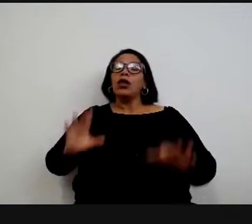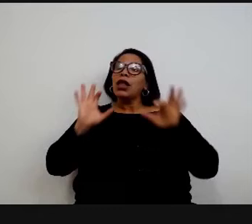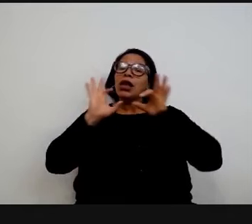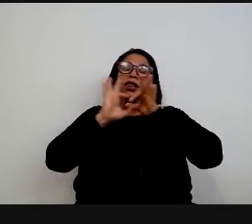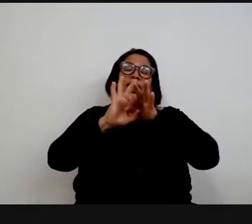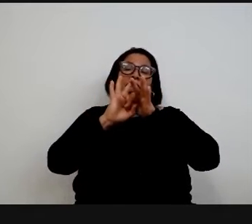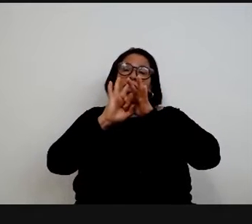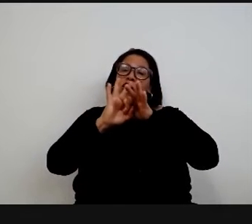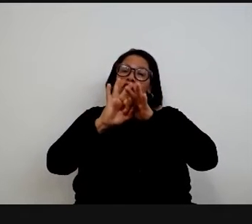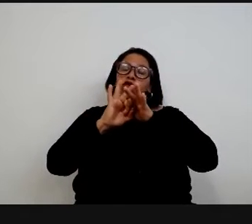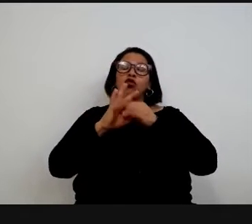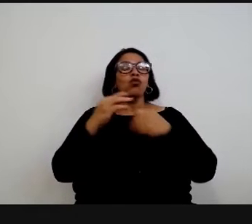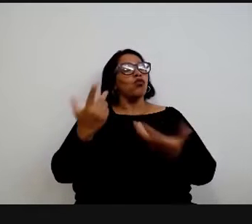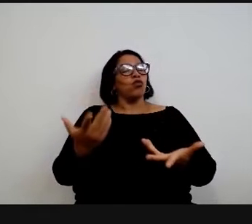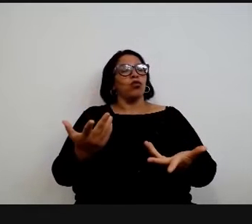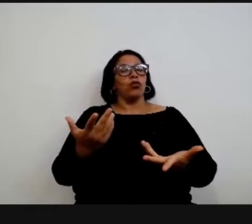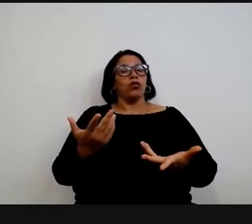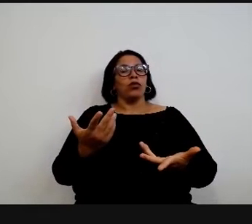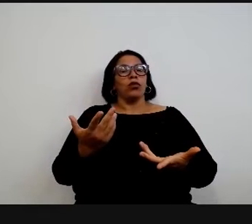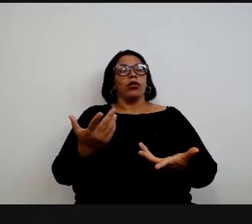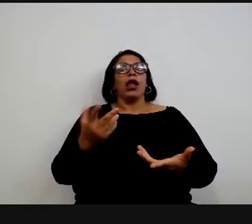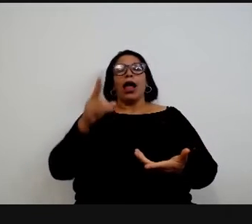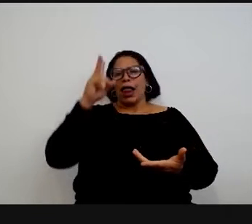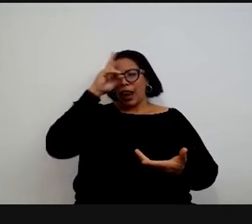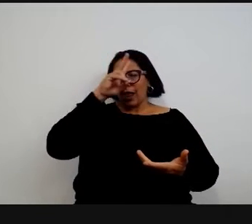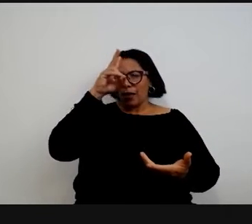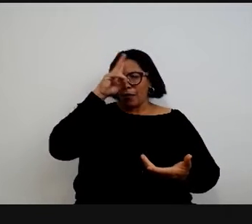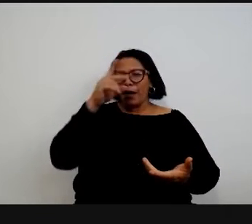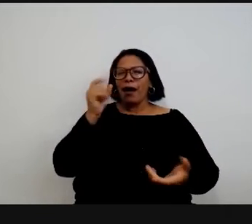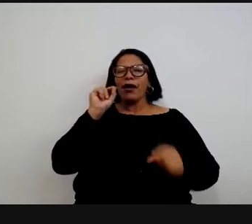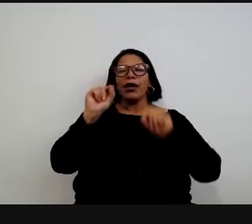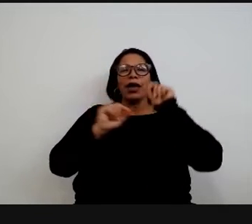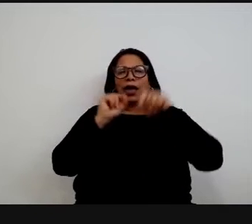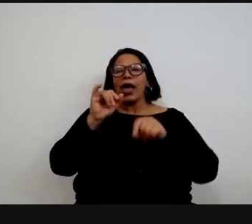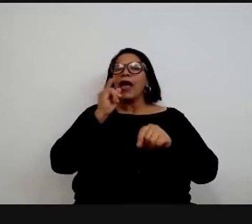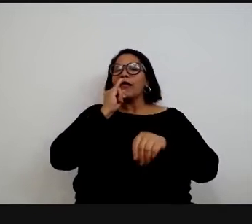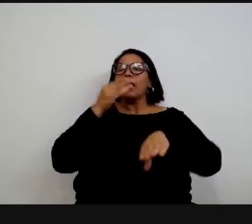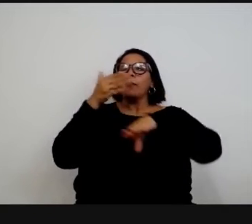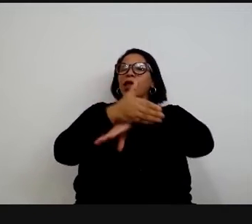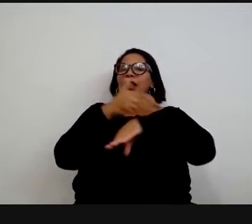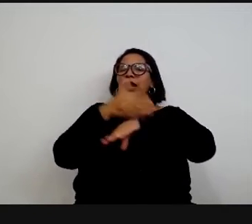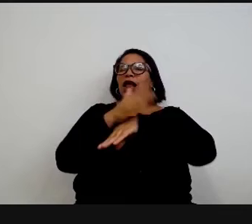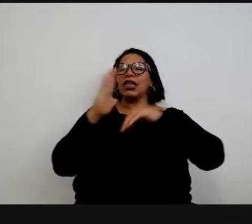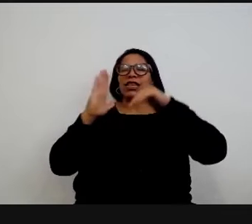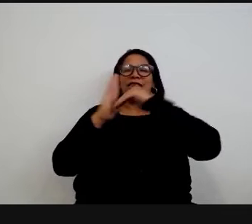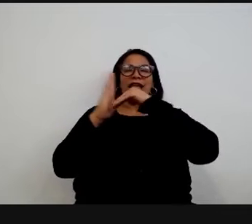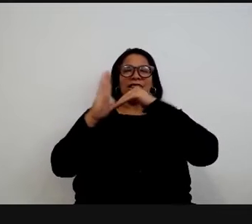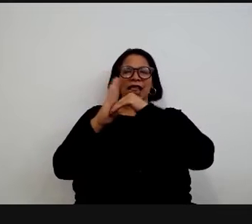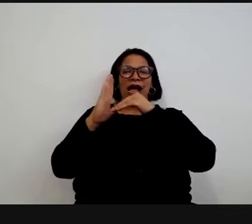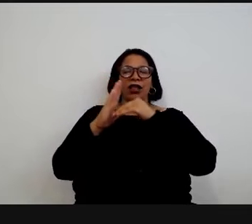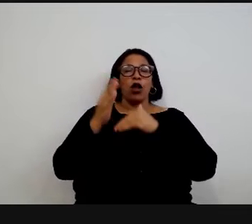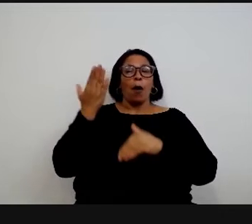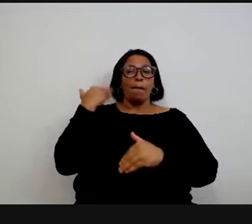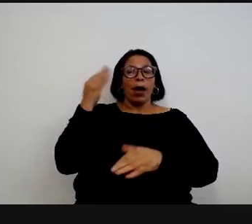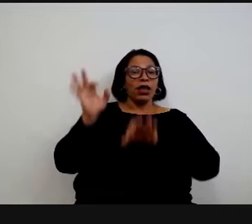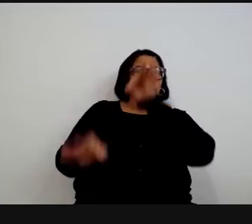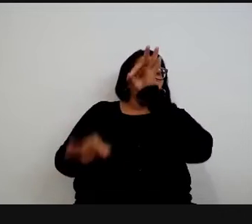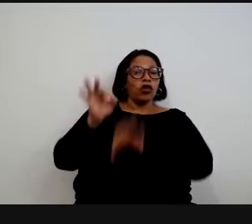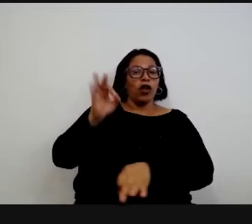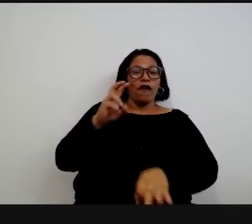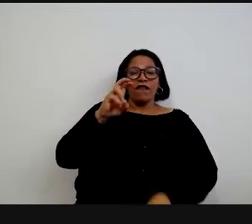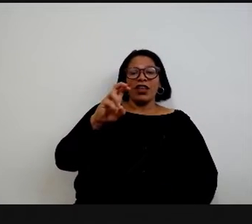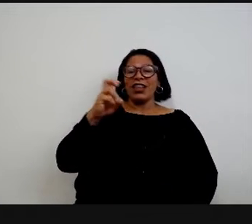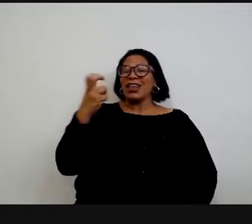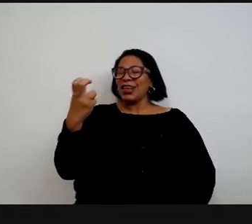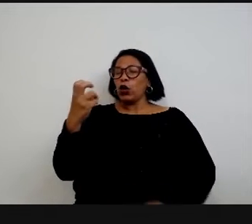caminhar. Puxando aquele gancho do Florian, né, que ele falou quando entrou no Senado, quando eu entrei no tribunal, há